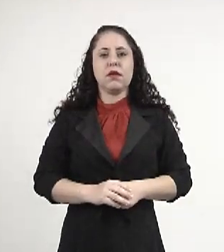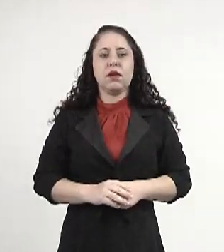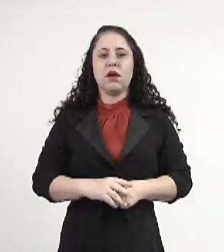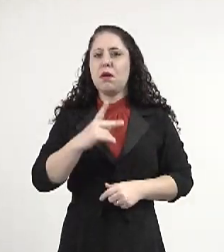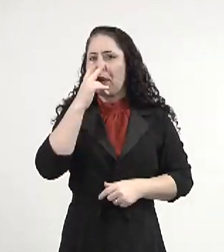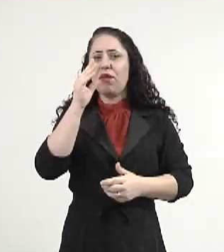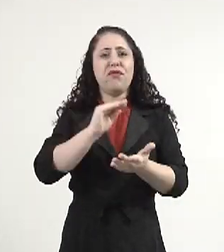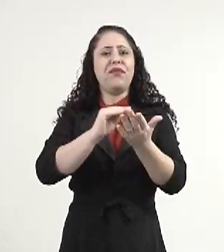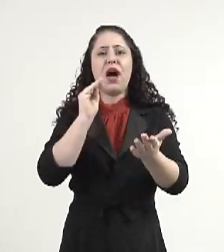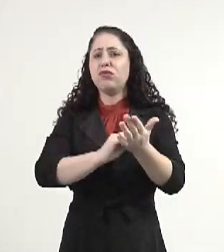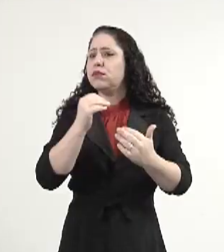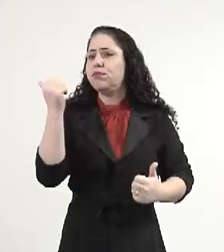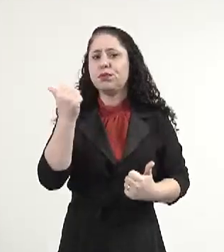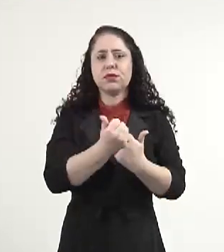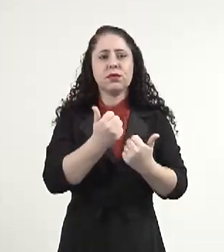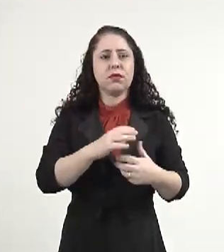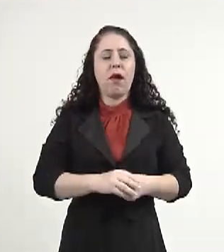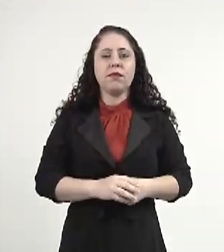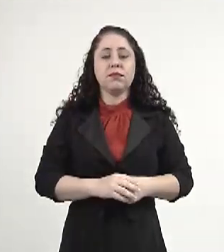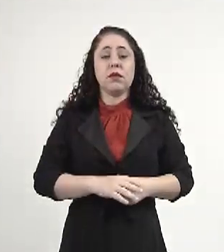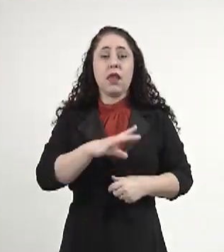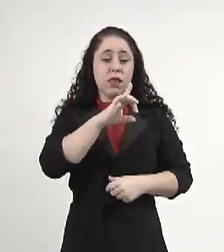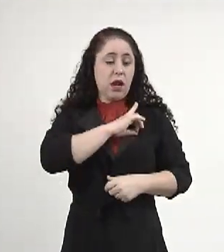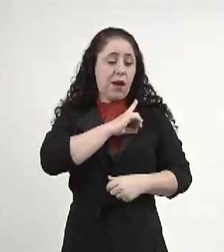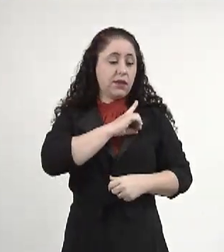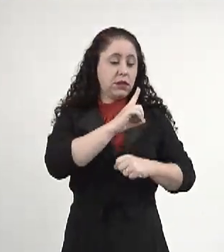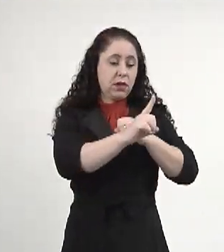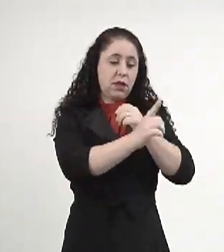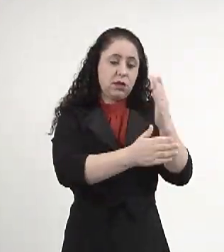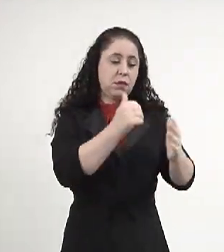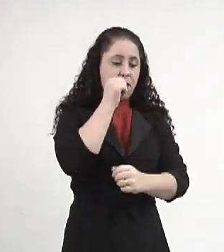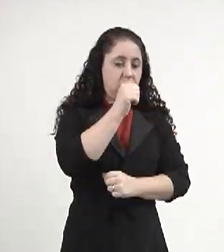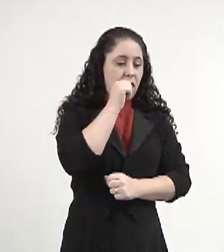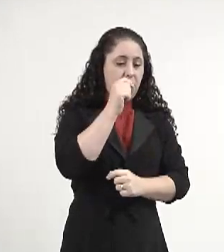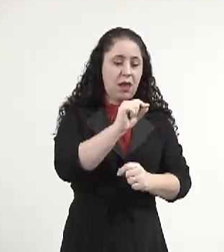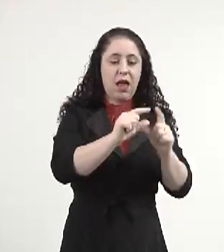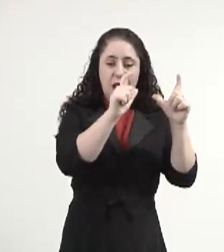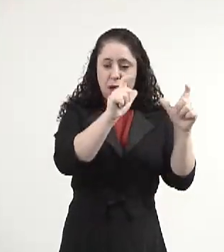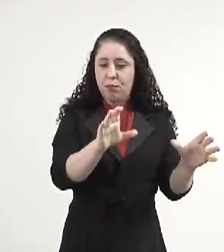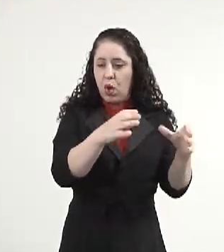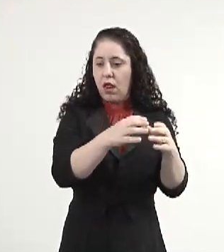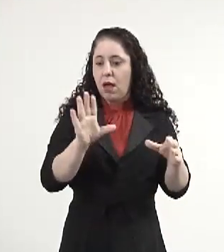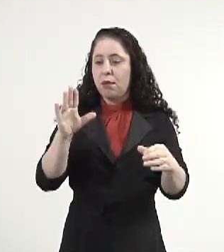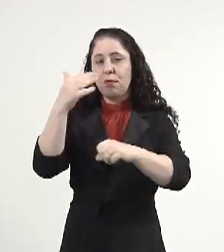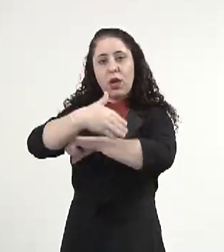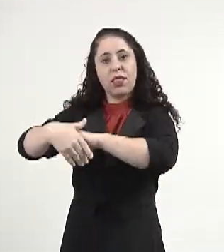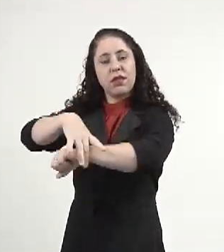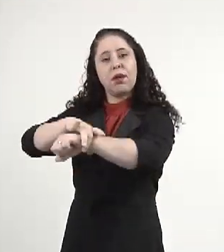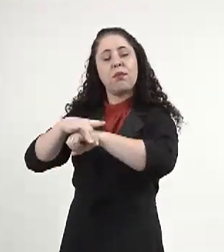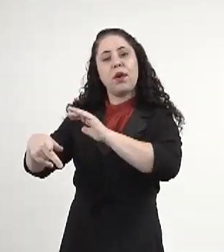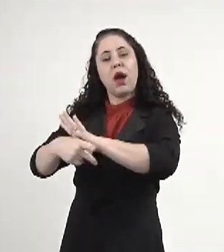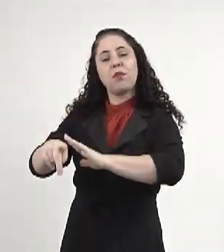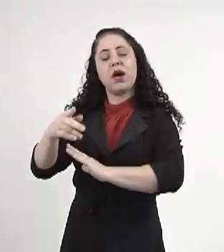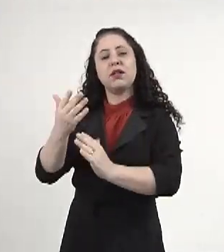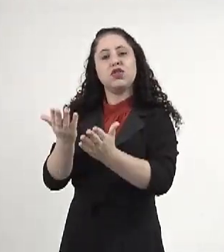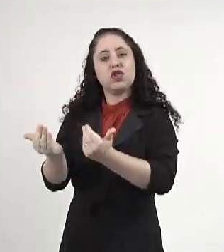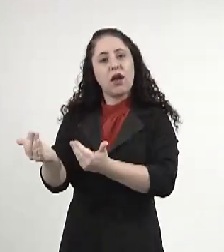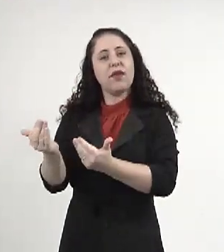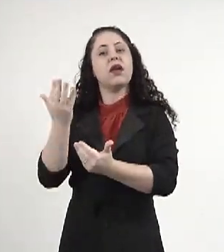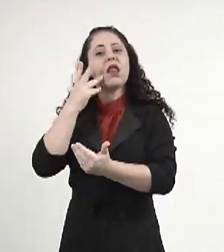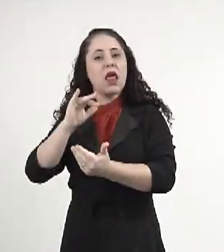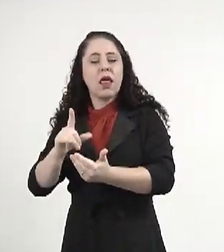desse suporte, uma delegacia de atendimento à mulher, fazendo um trabalho que é de uma delegacia de proteção à criança e adolescente, como tem aqui na